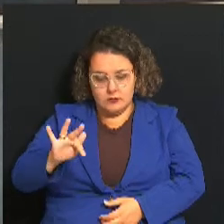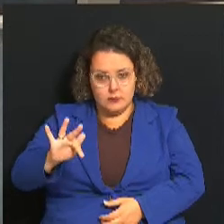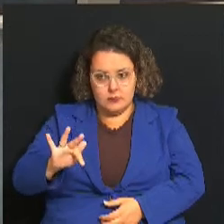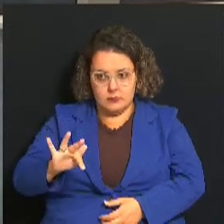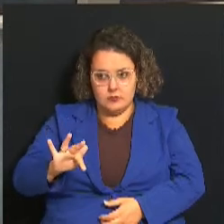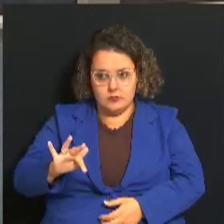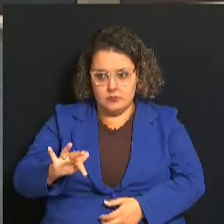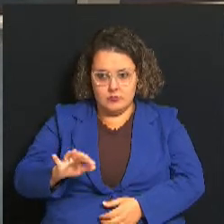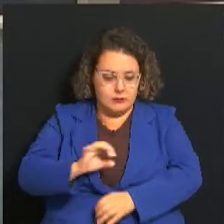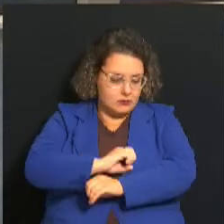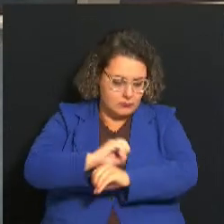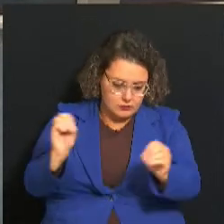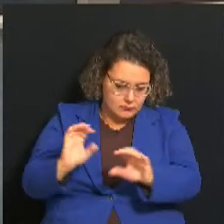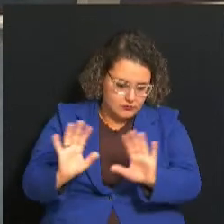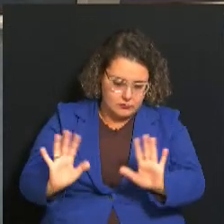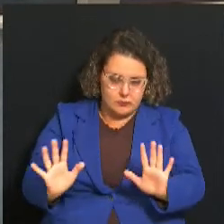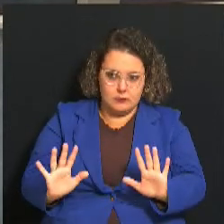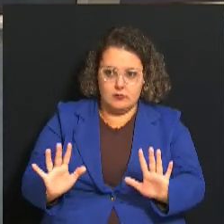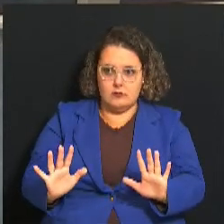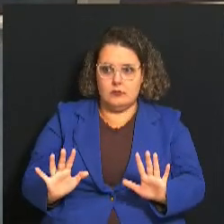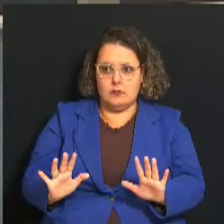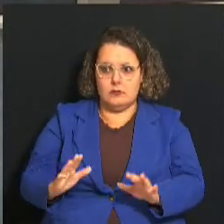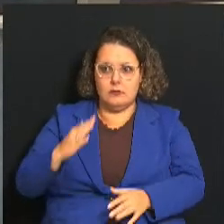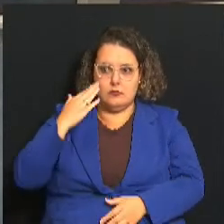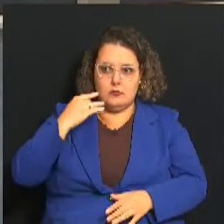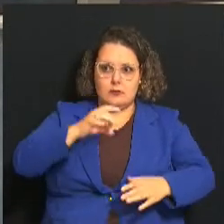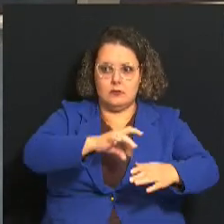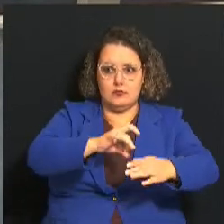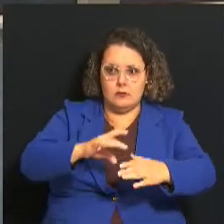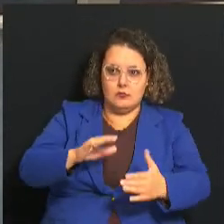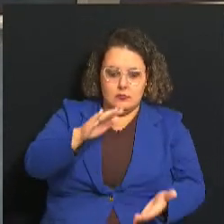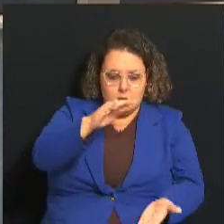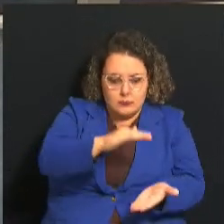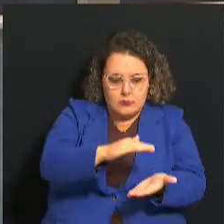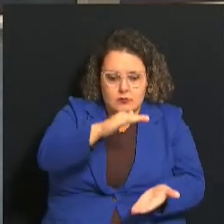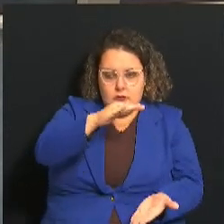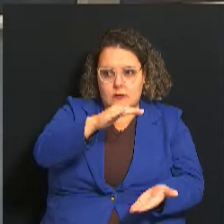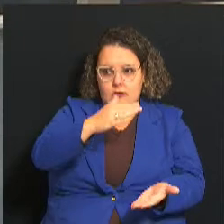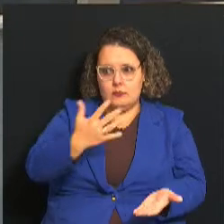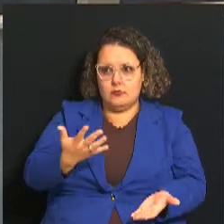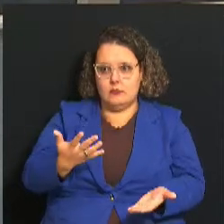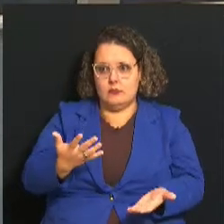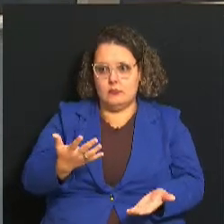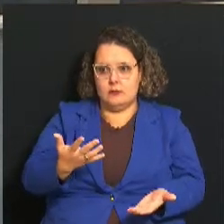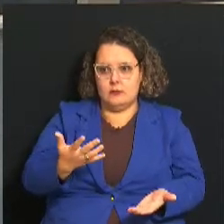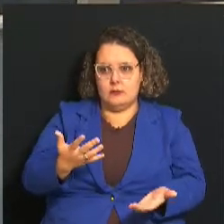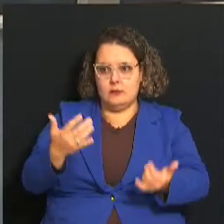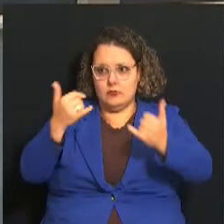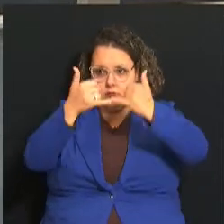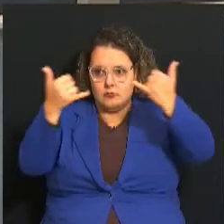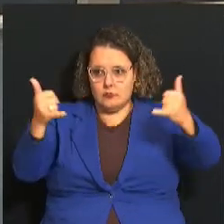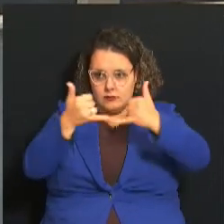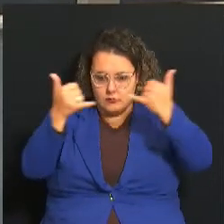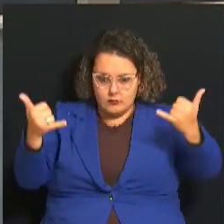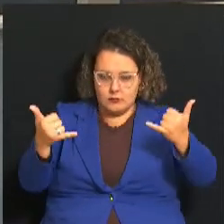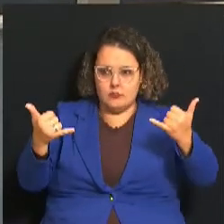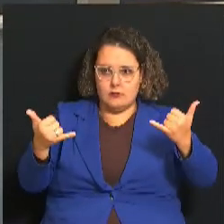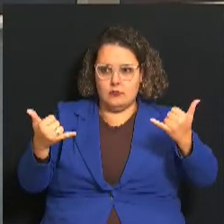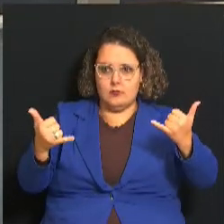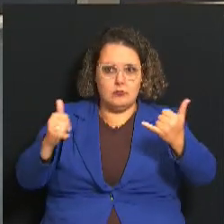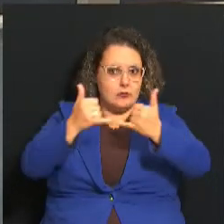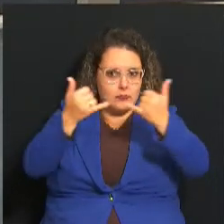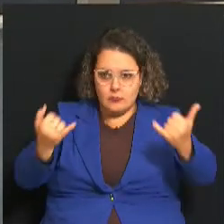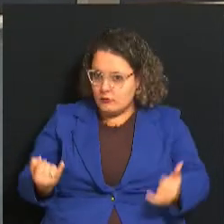esse patrimônio, porque eles só sabem plantar árvore anã ou baixinha por causa do raio dos fios deles. O fio não é importante,